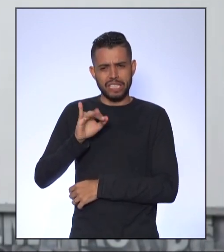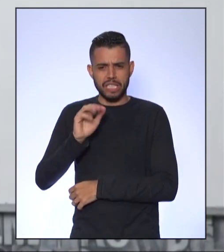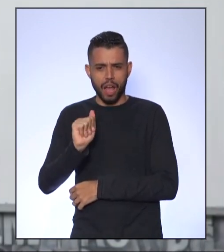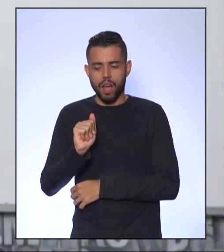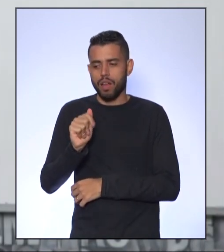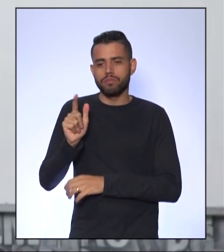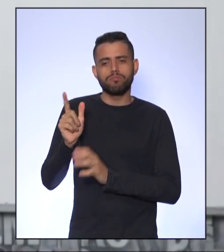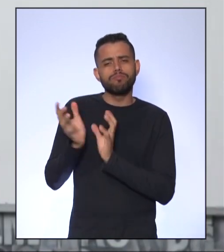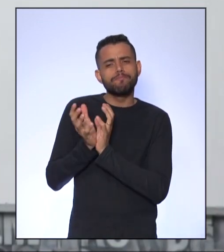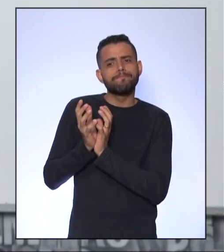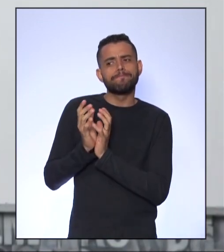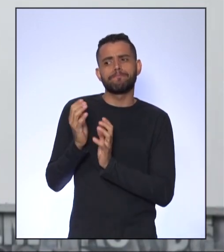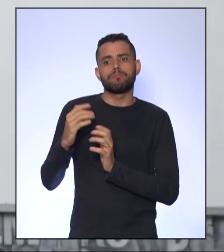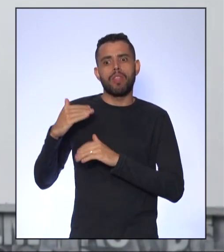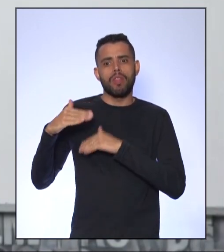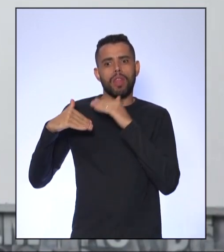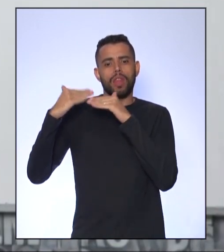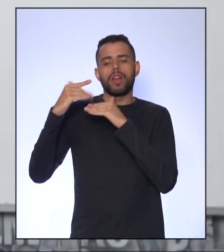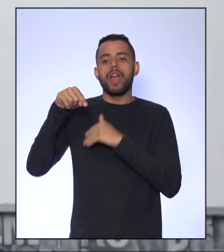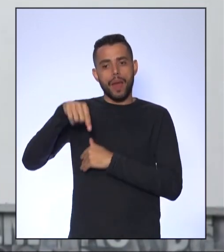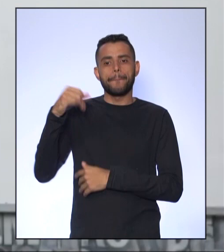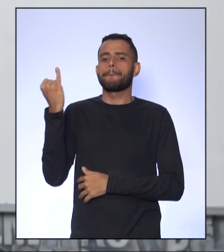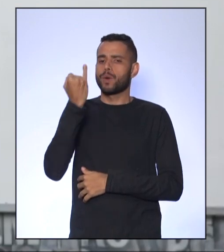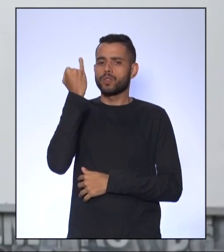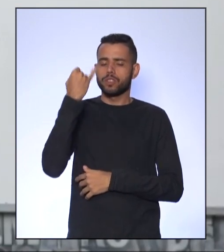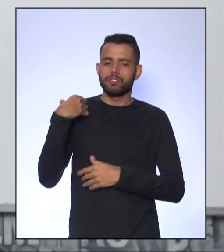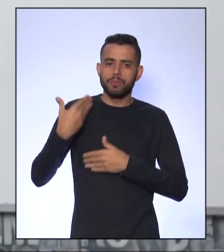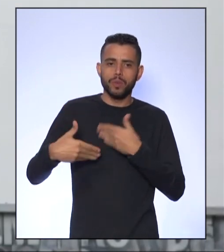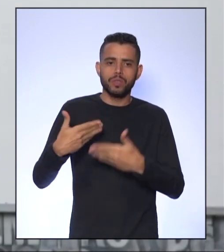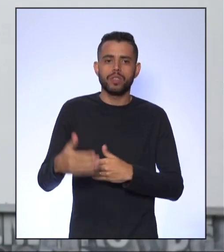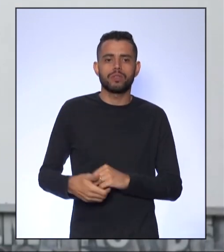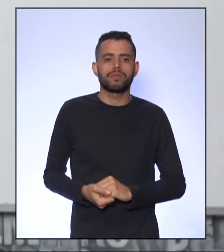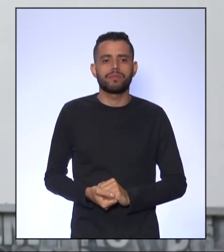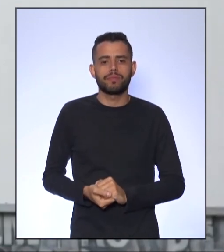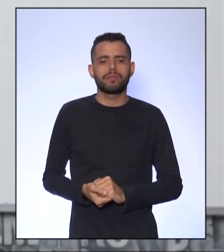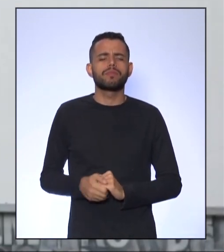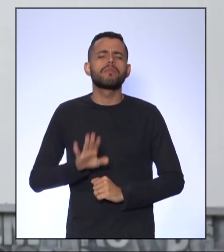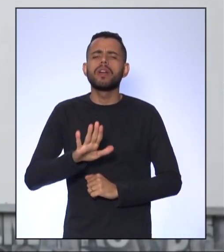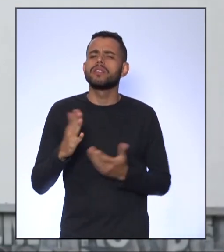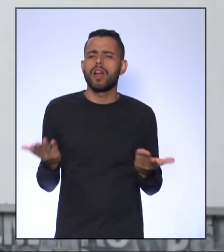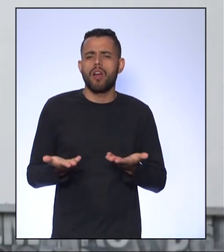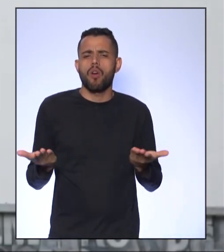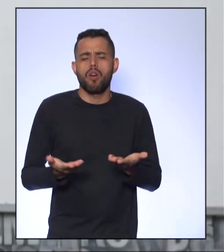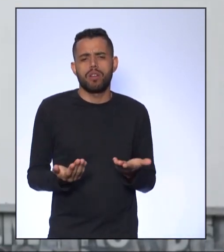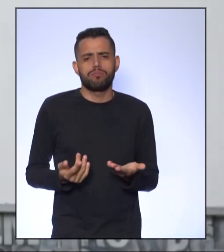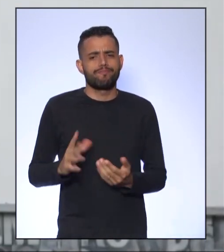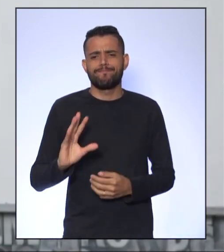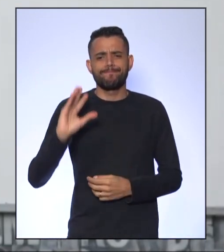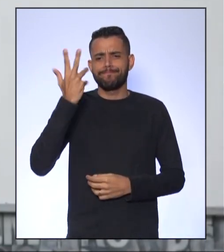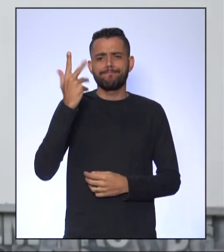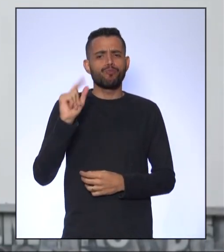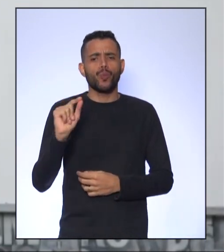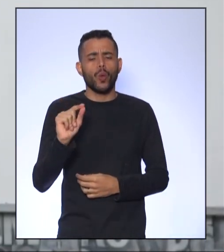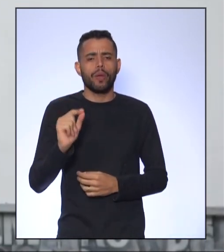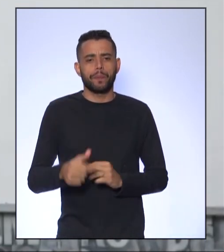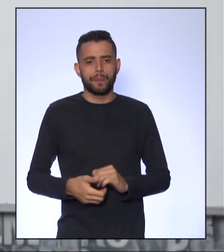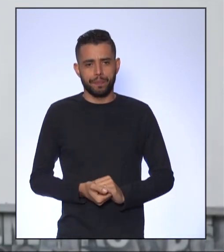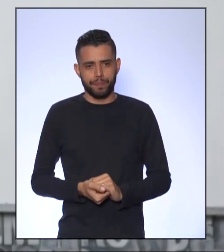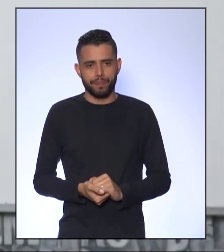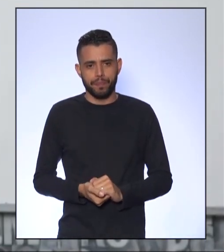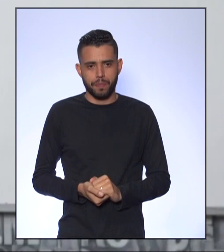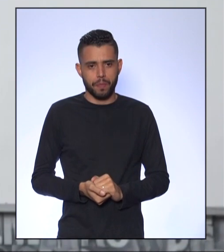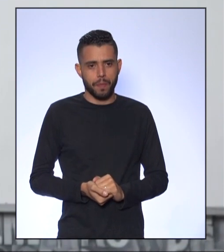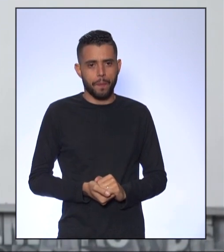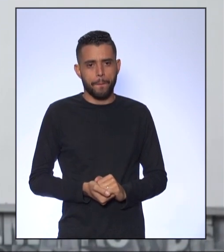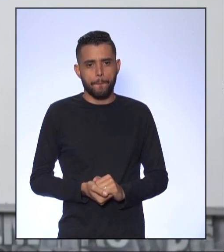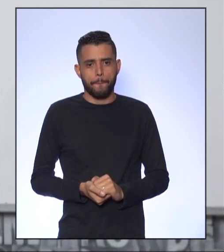para este processo. Beleza, professor? E agora, o que vai acontecer? Sabendo